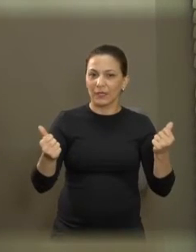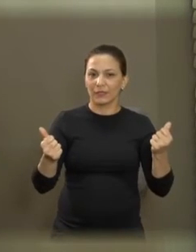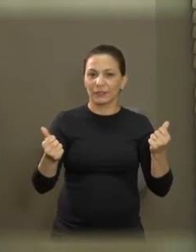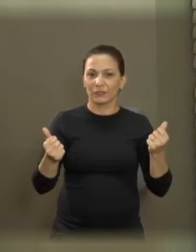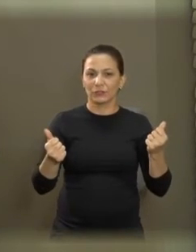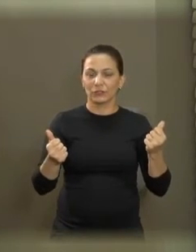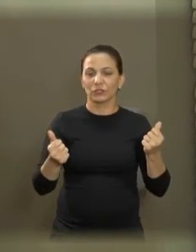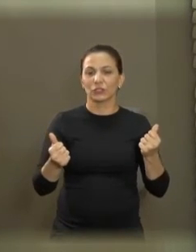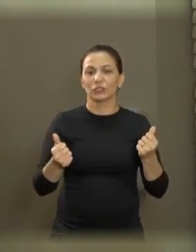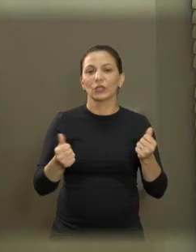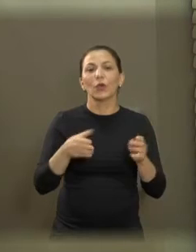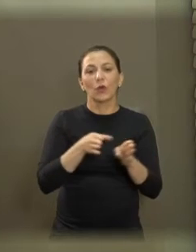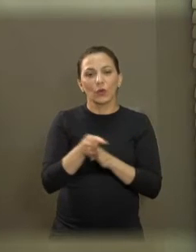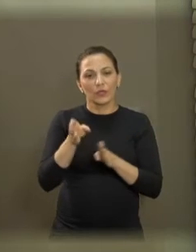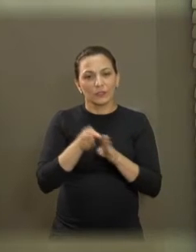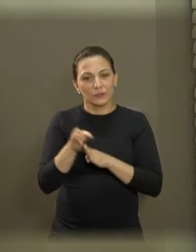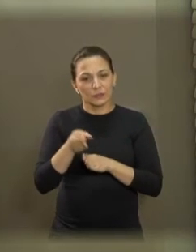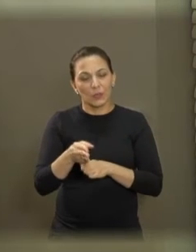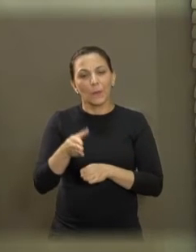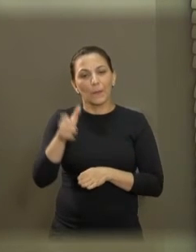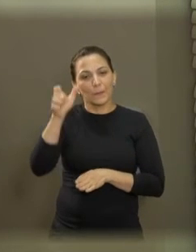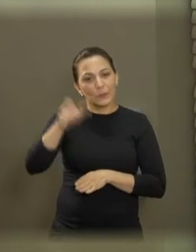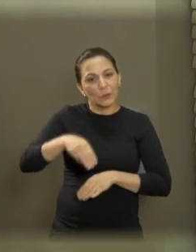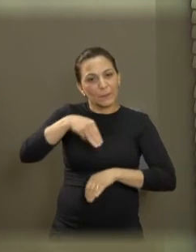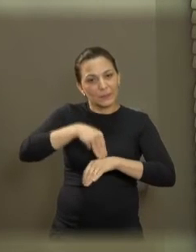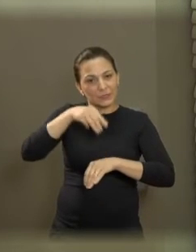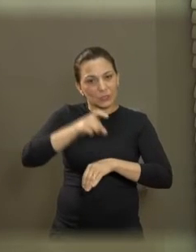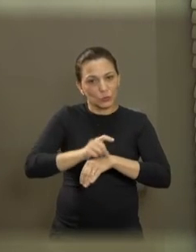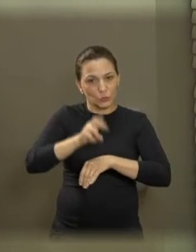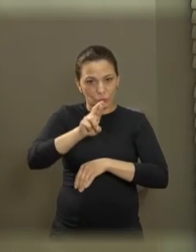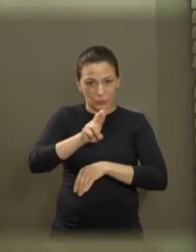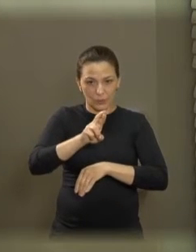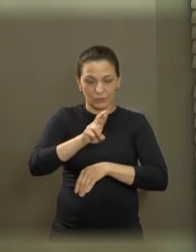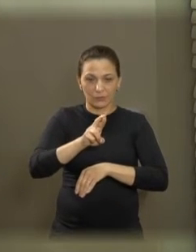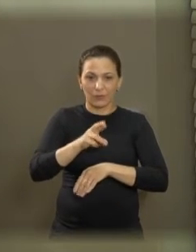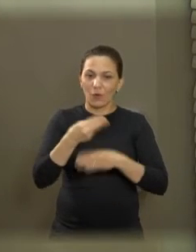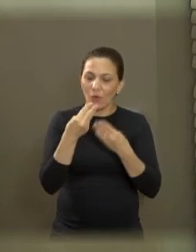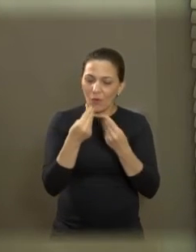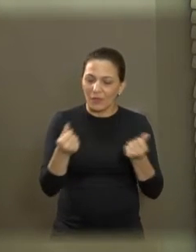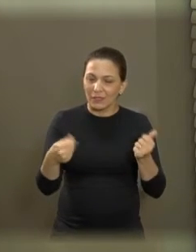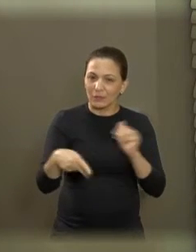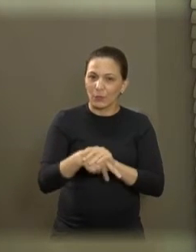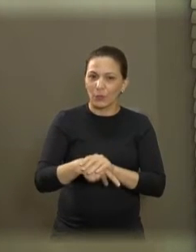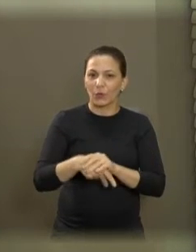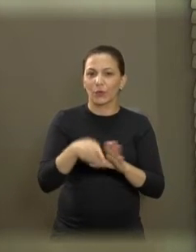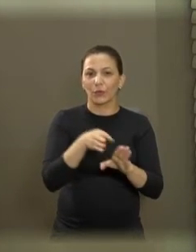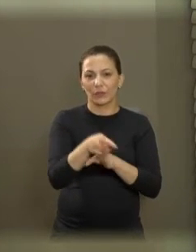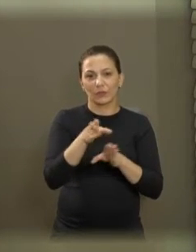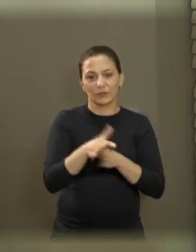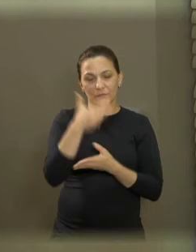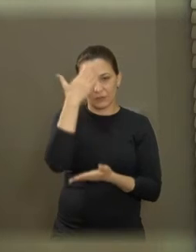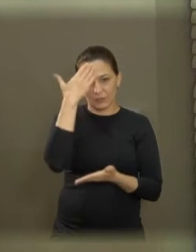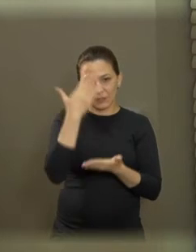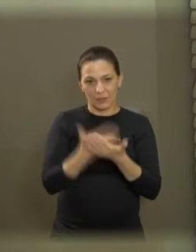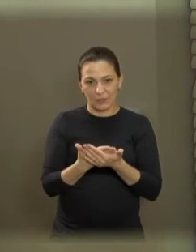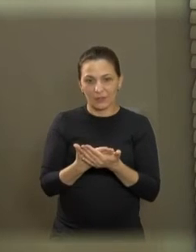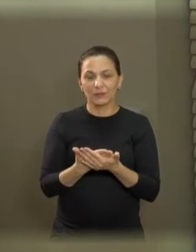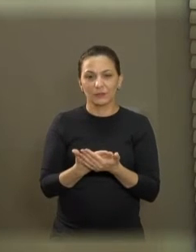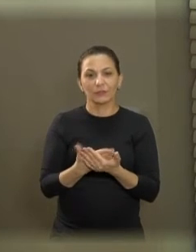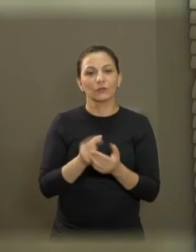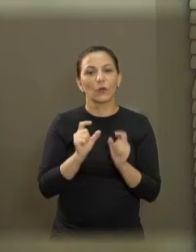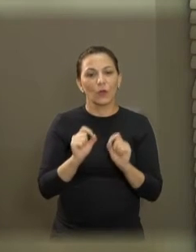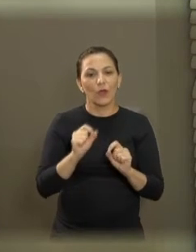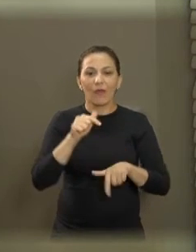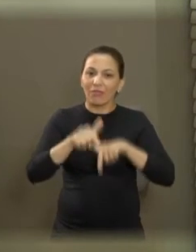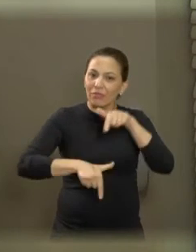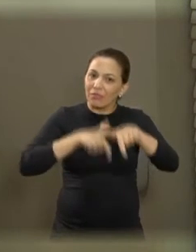de mestrandos e doutorandos. Nessa qualidade de orientação, certamente, indiscutivelmente,